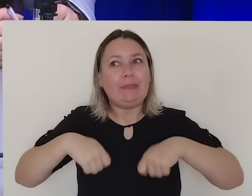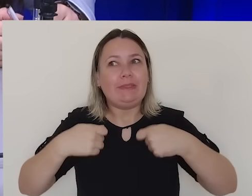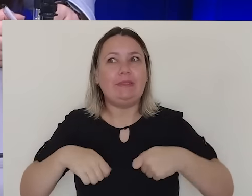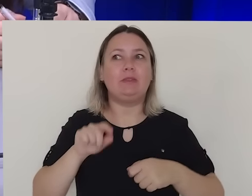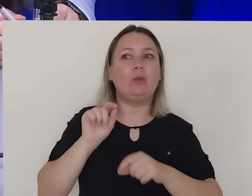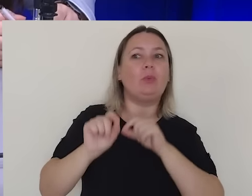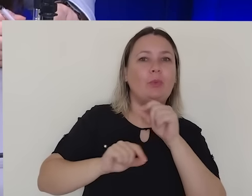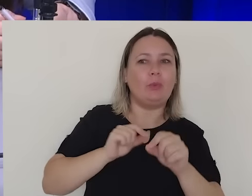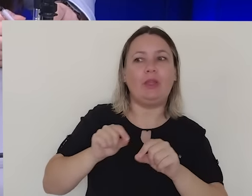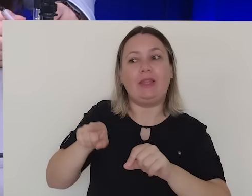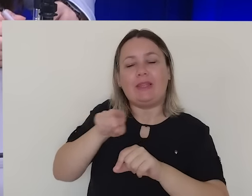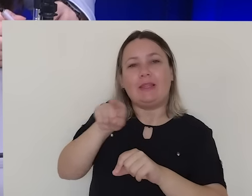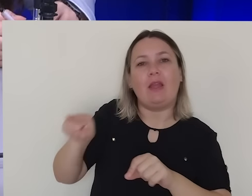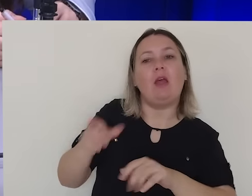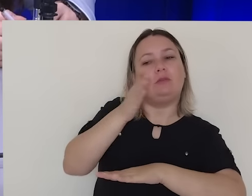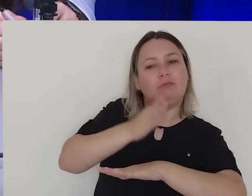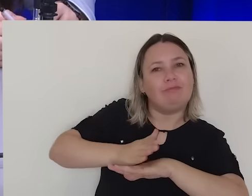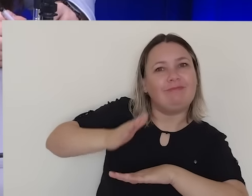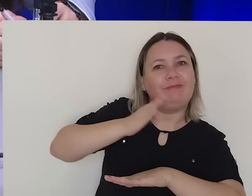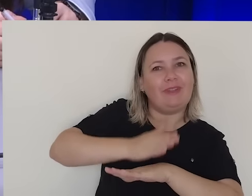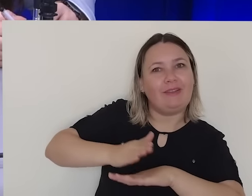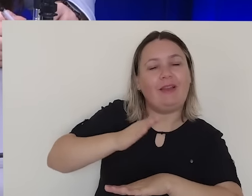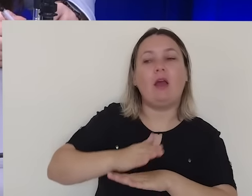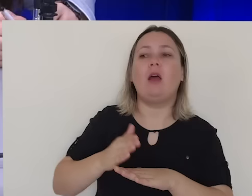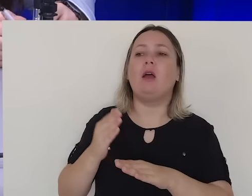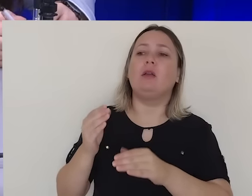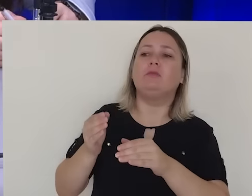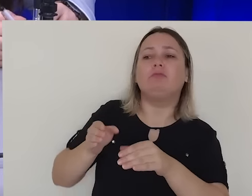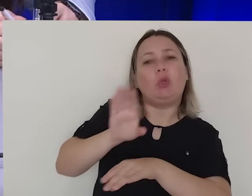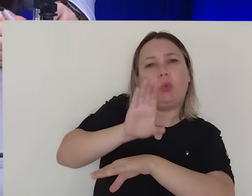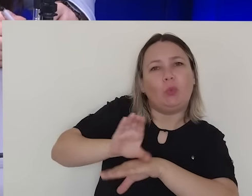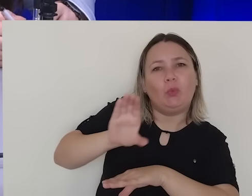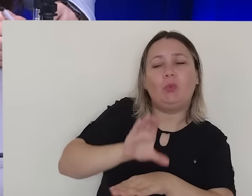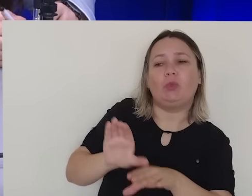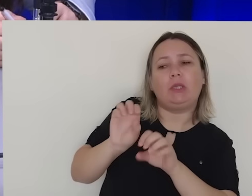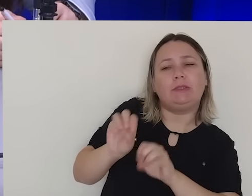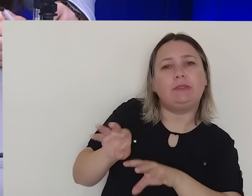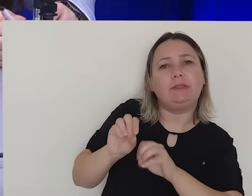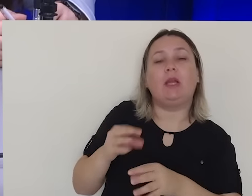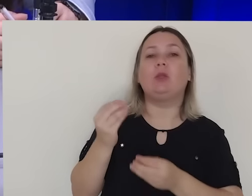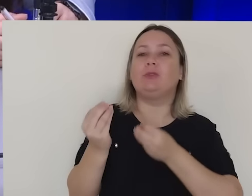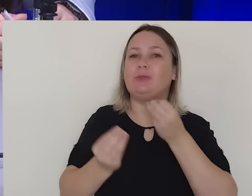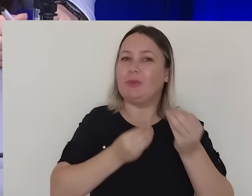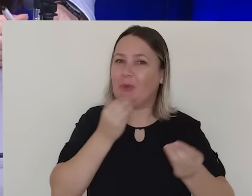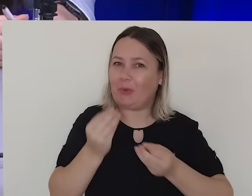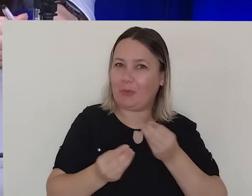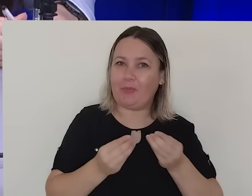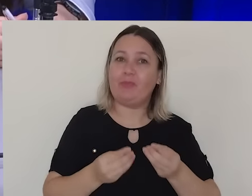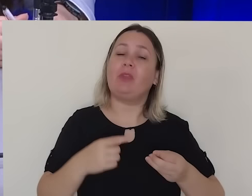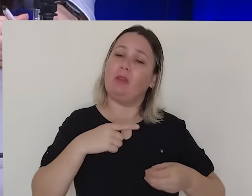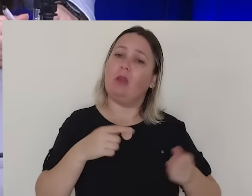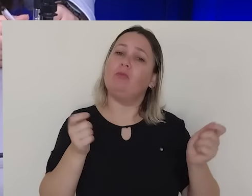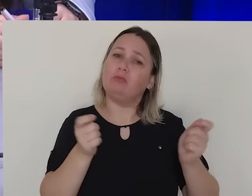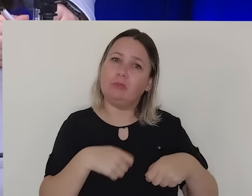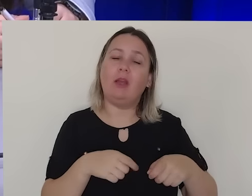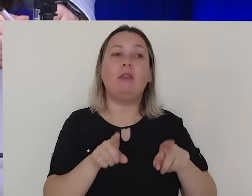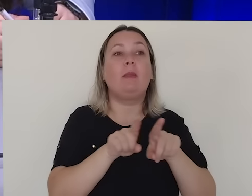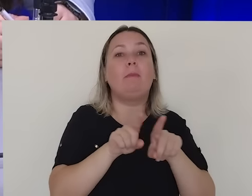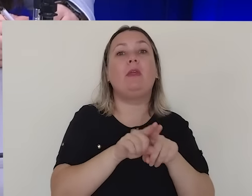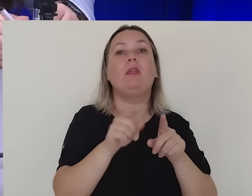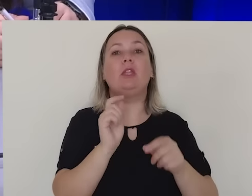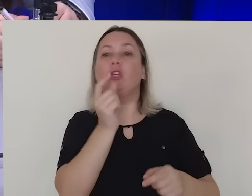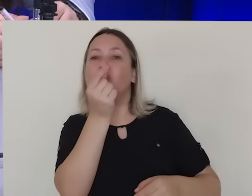de treinamentos né de melhor dessa mão deobra e finalmente no Pilar de governança e sempre são projetos que envolvem dinheiro muito dinheiro